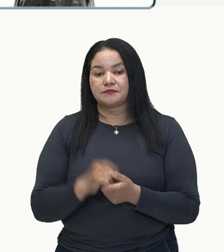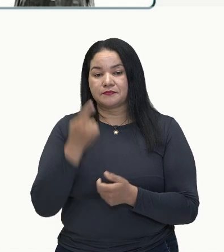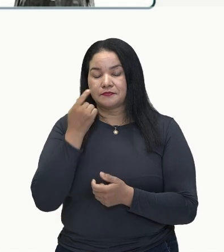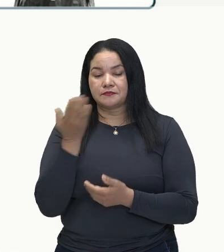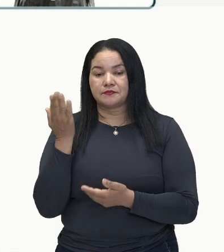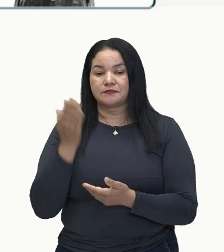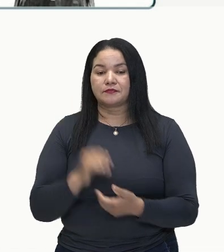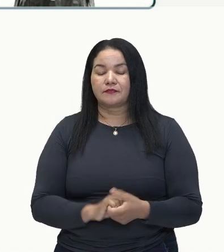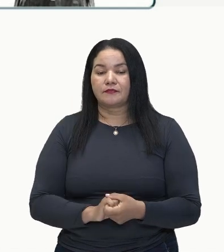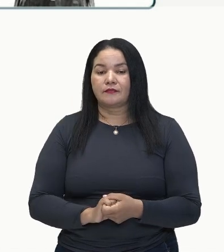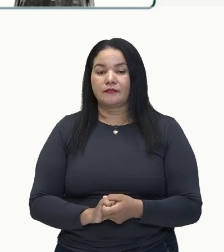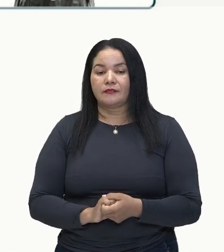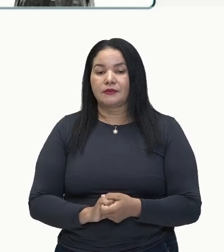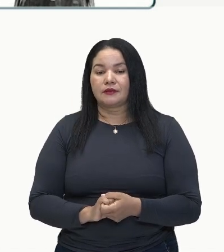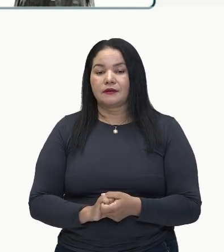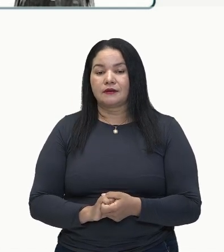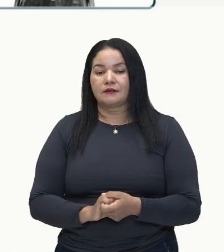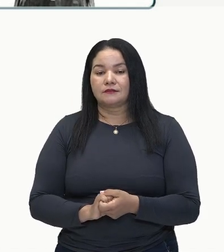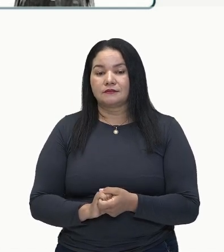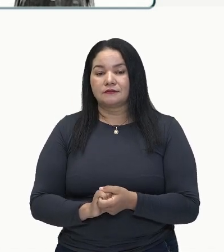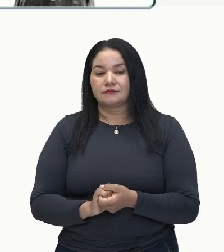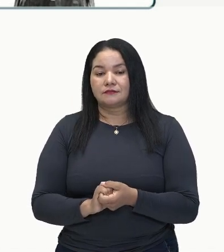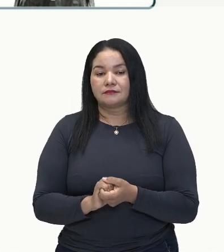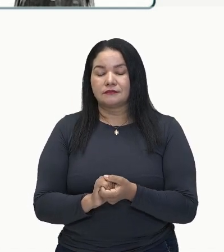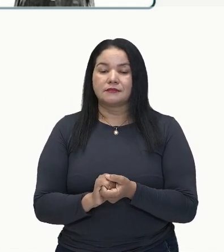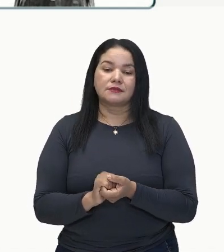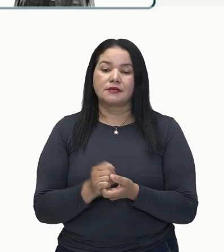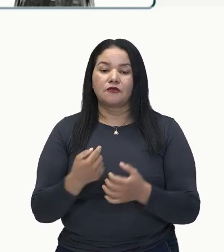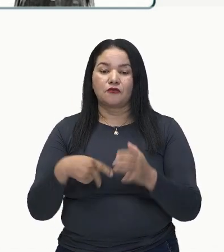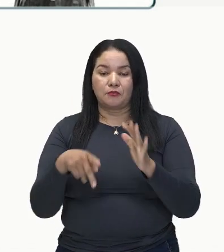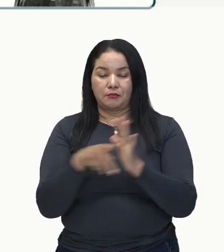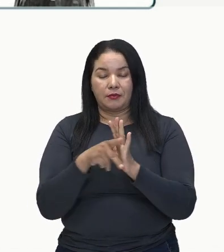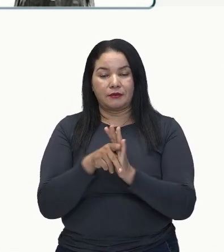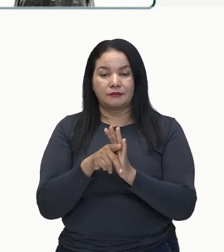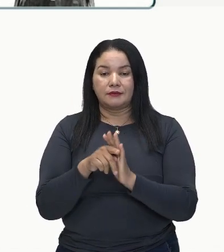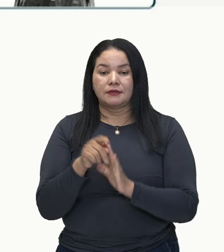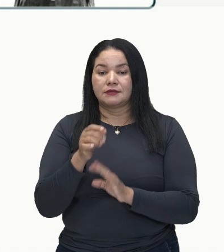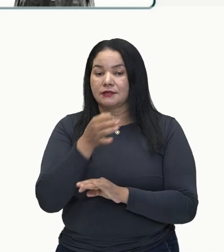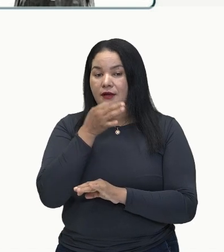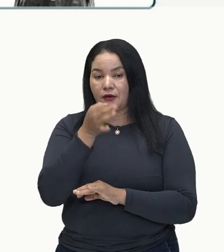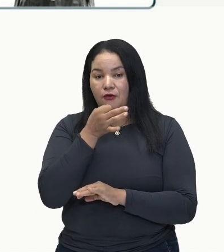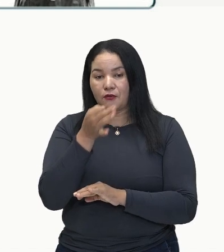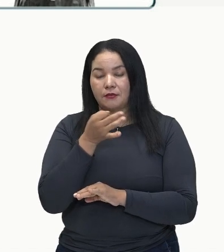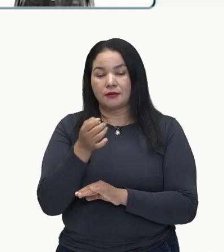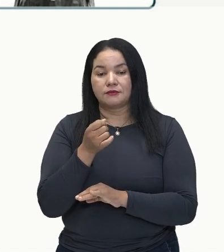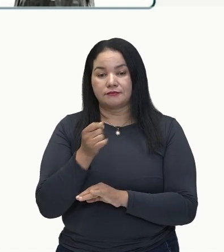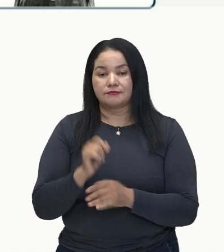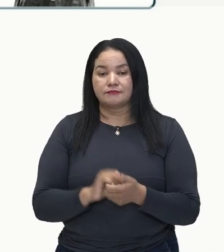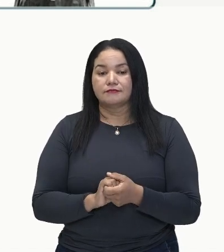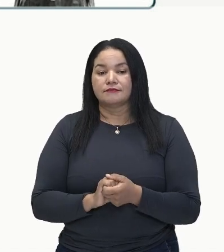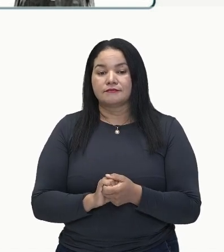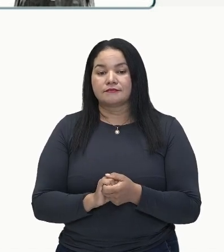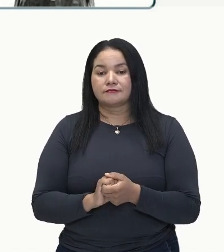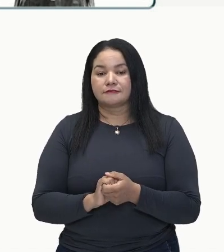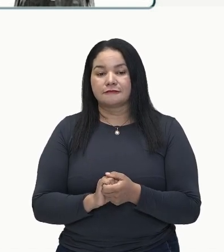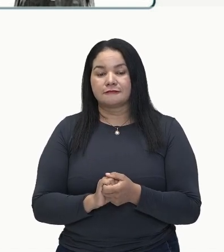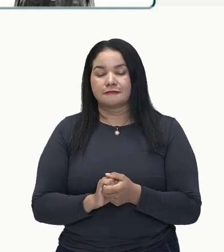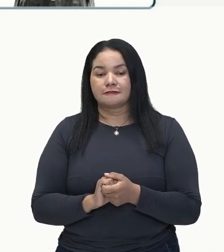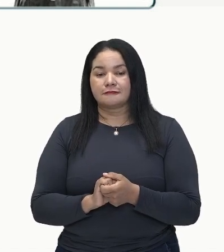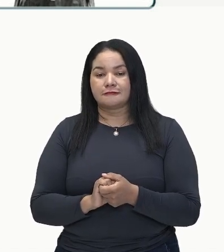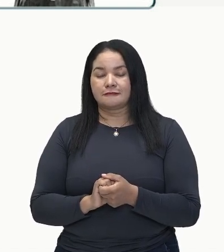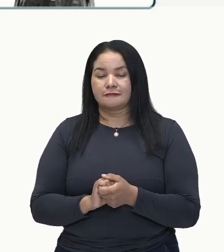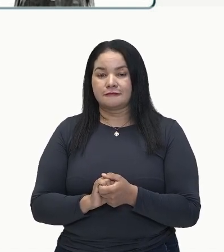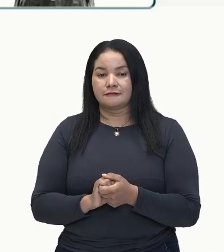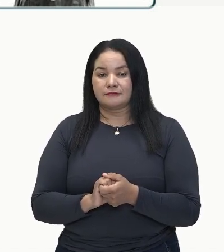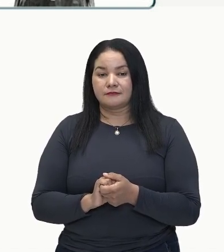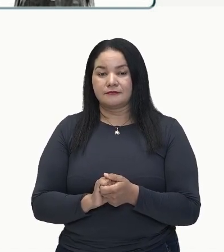ele está aqui nessa prateleira de uma comédia escrachada. Então, aí você